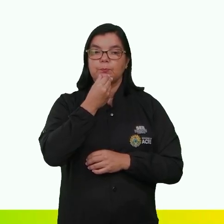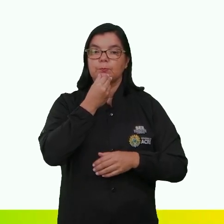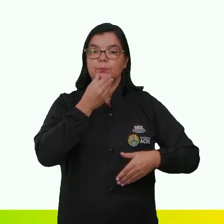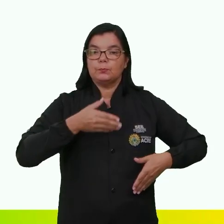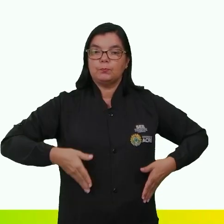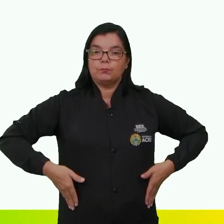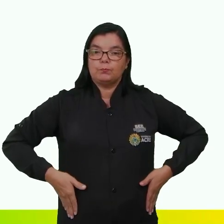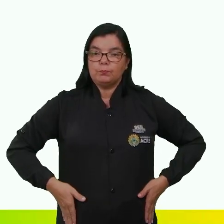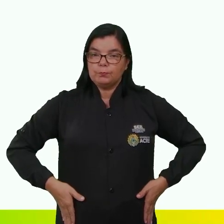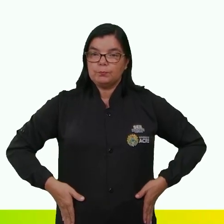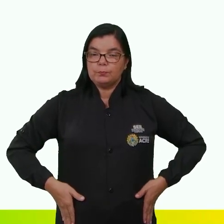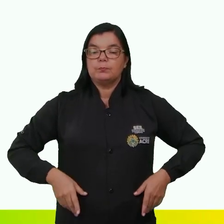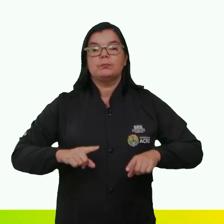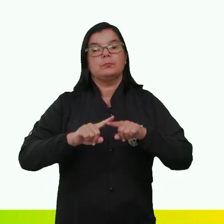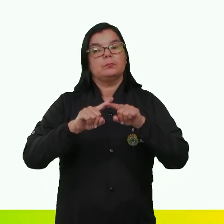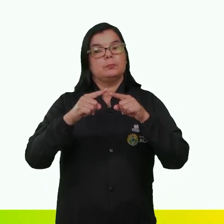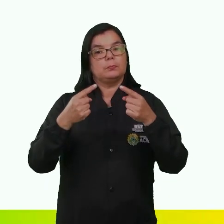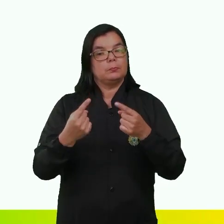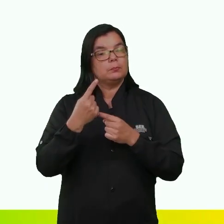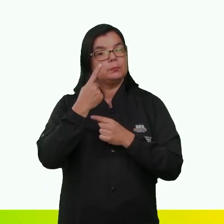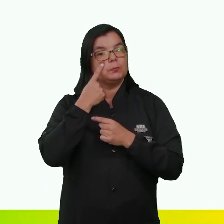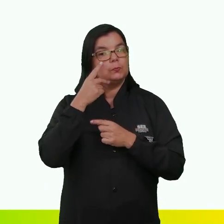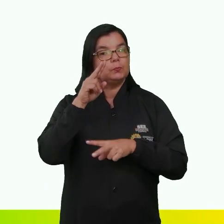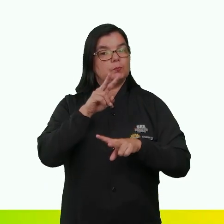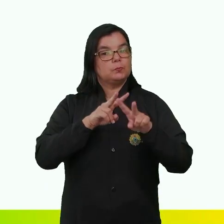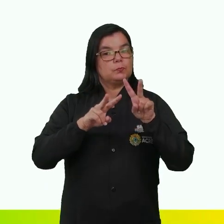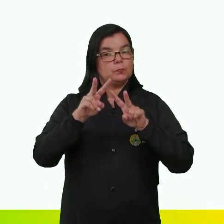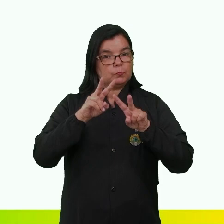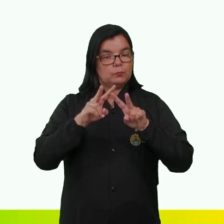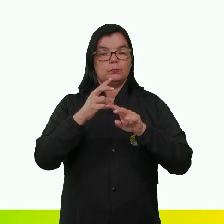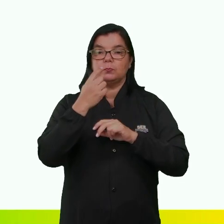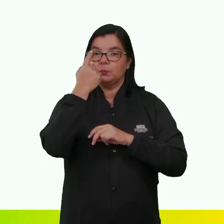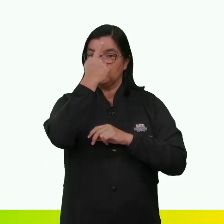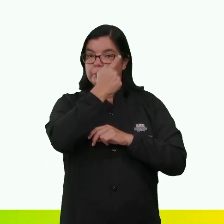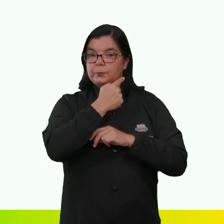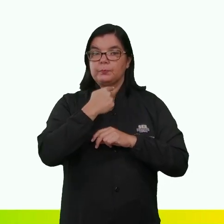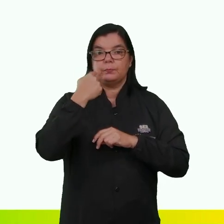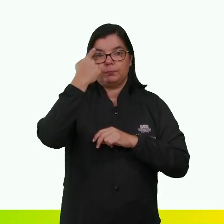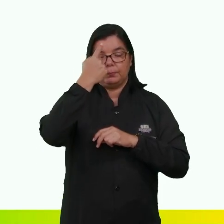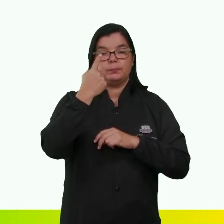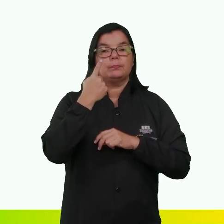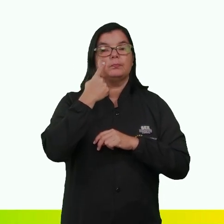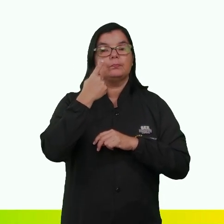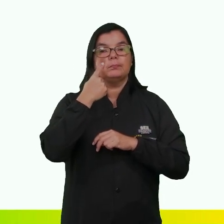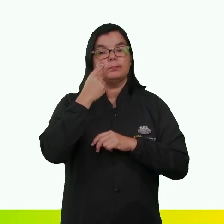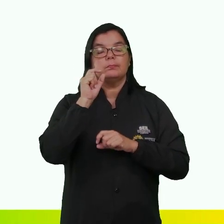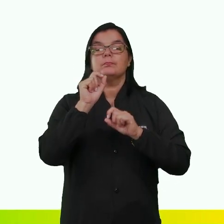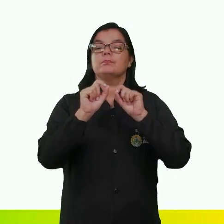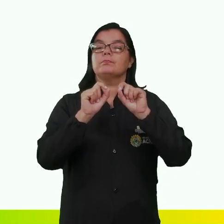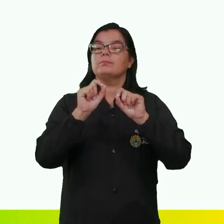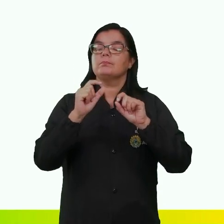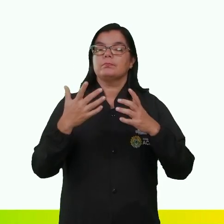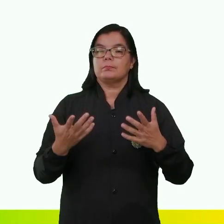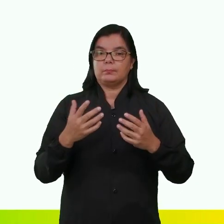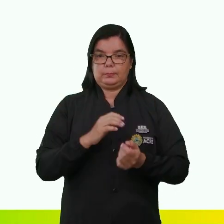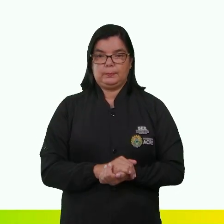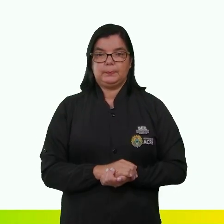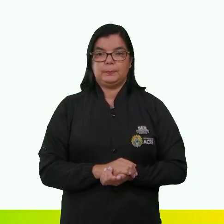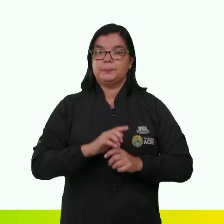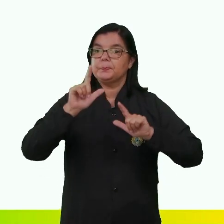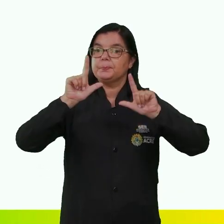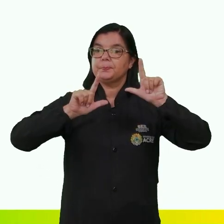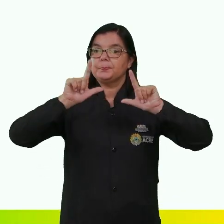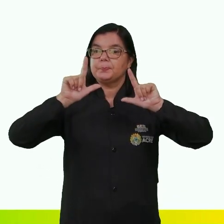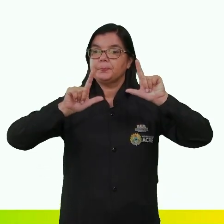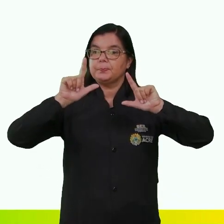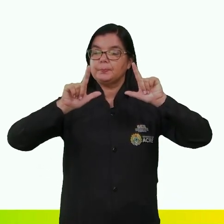bolsos, mas ao invés de nós estarmos visualizando o rosto dele, nós estamos visualizando uma